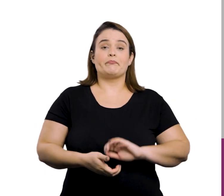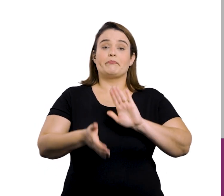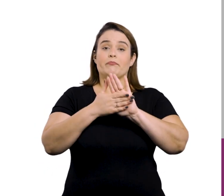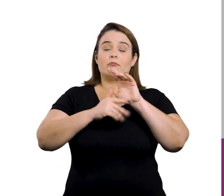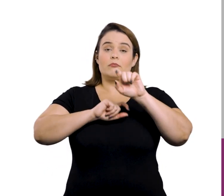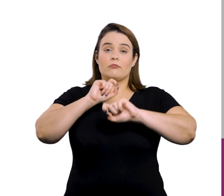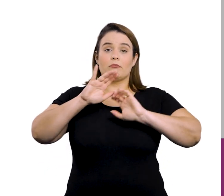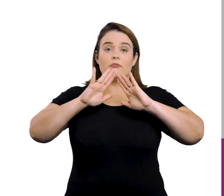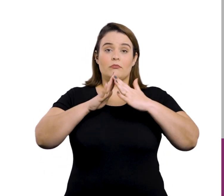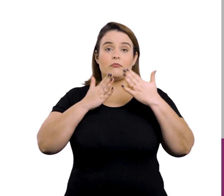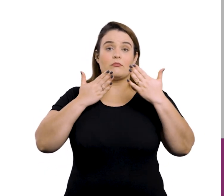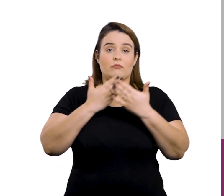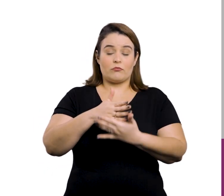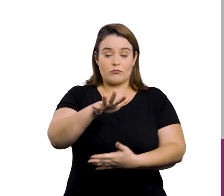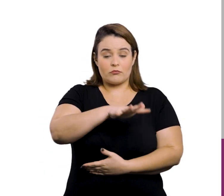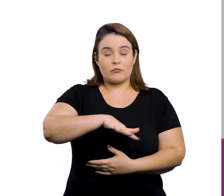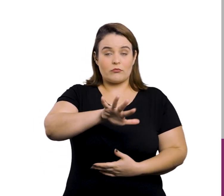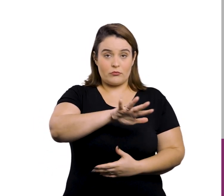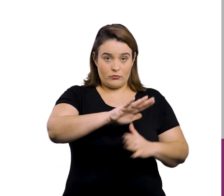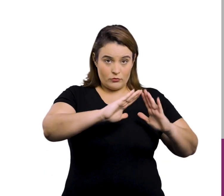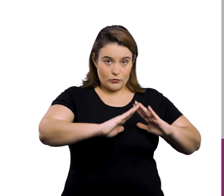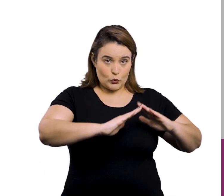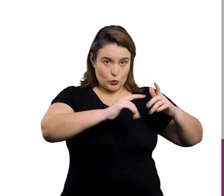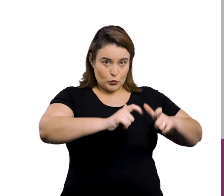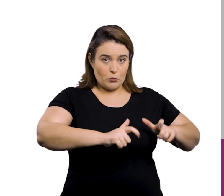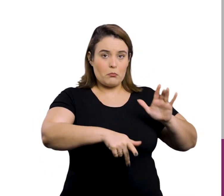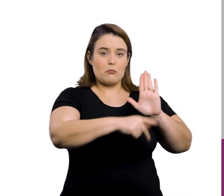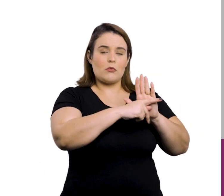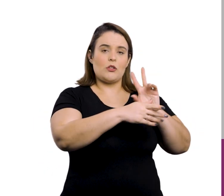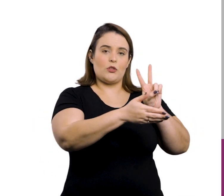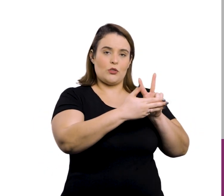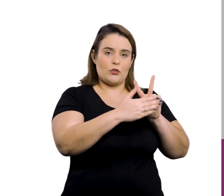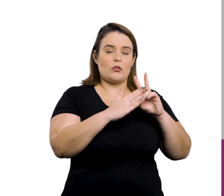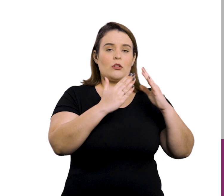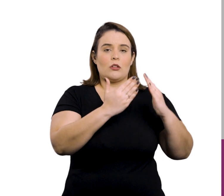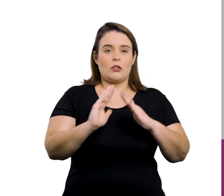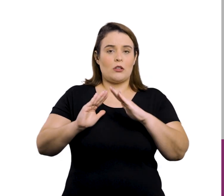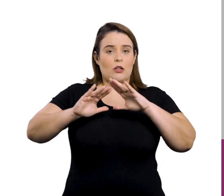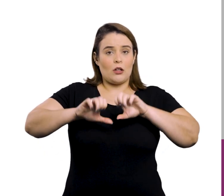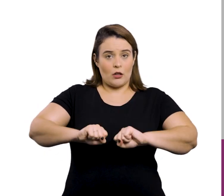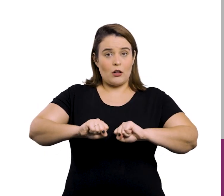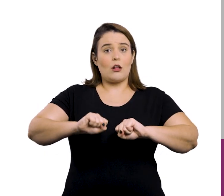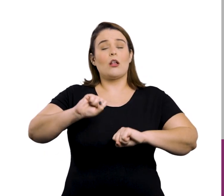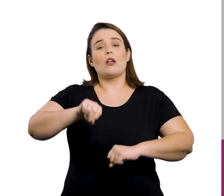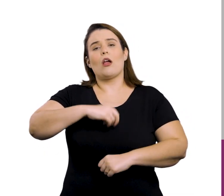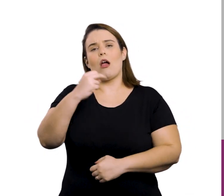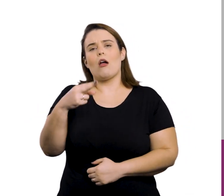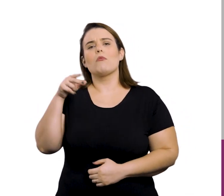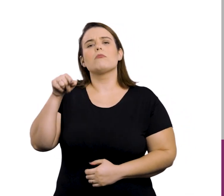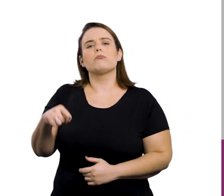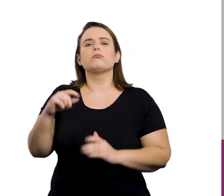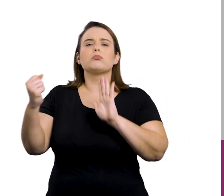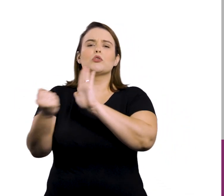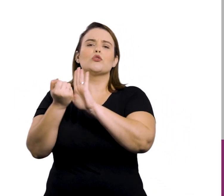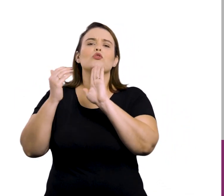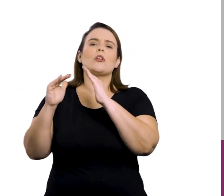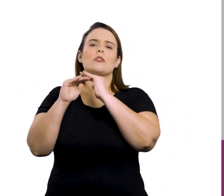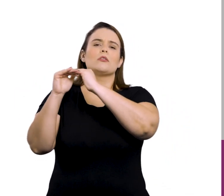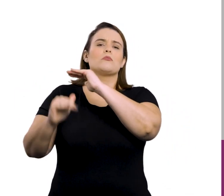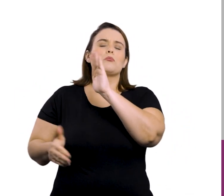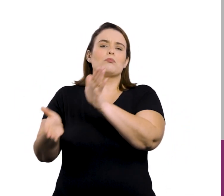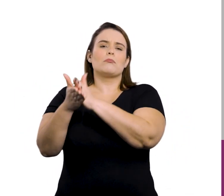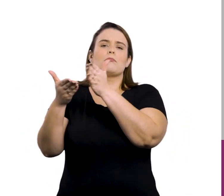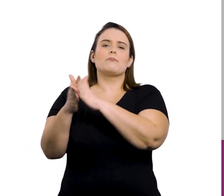A proposta é que escolas situadas em territórios indígenas, quilombolas e em contextos marcados por desigualdade e